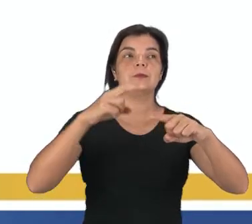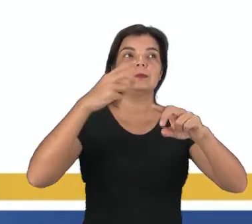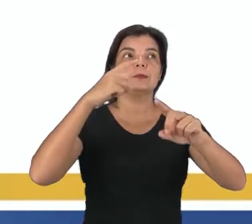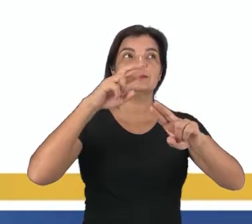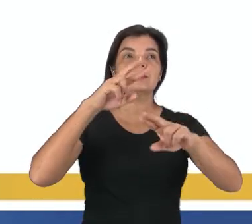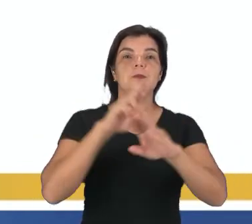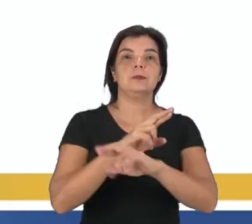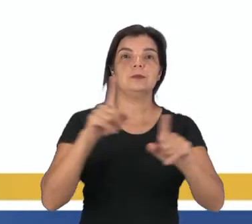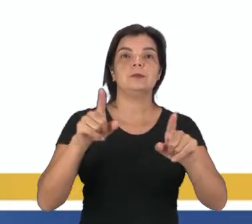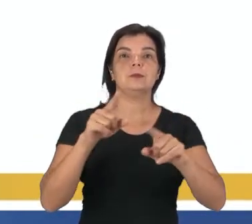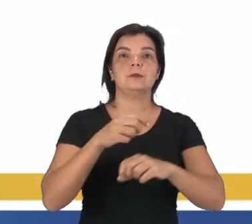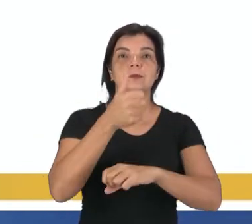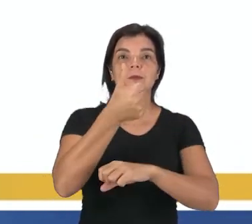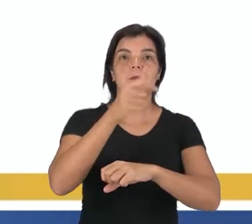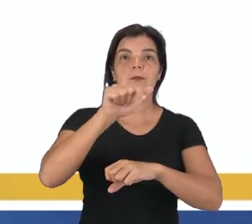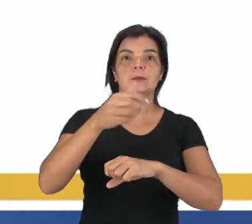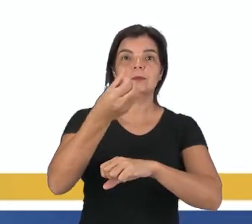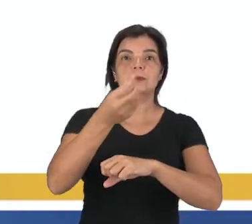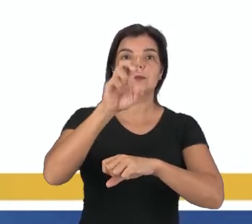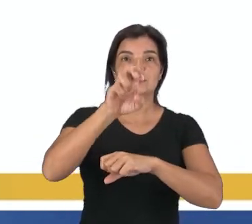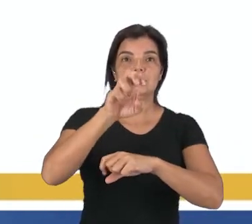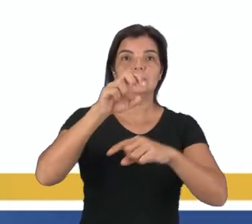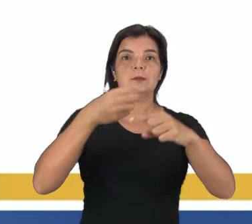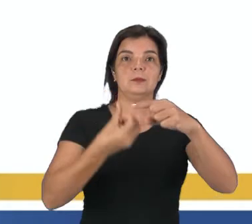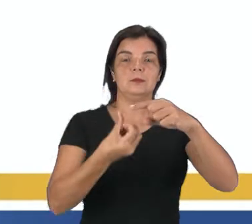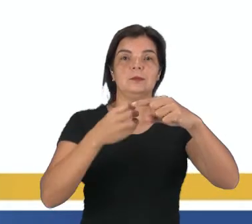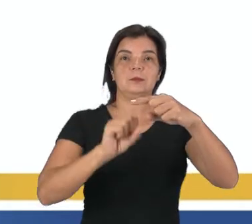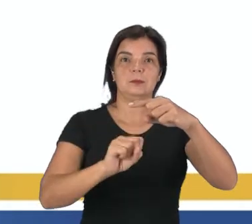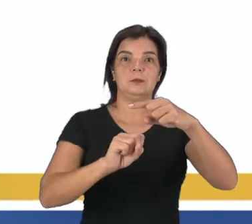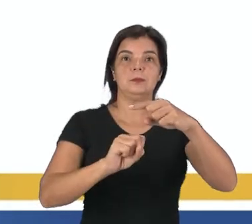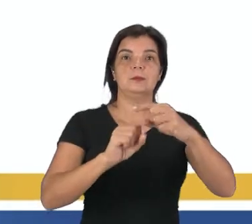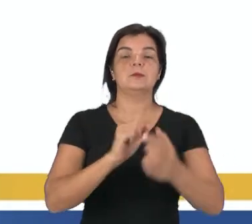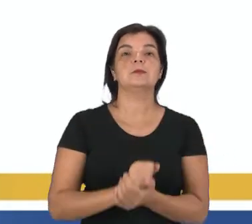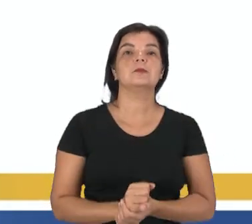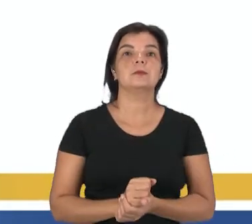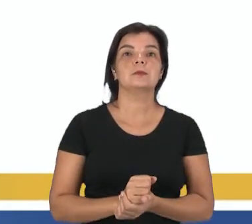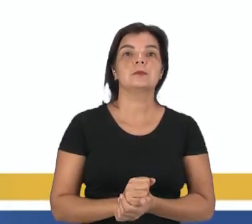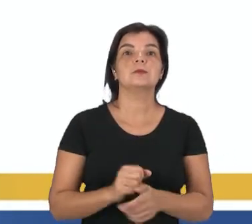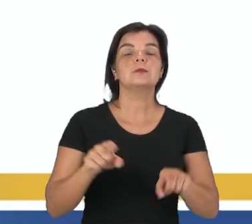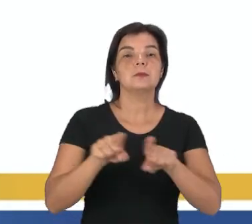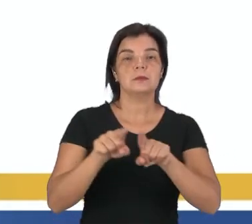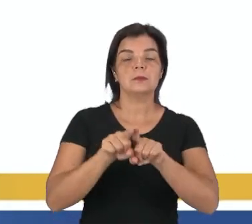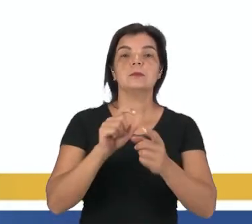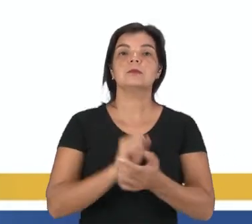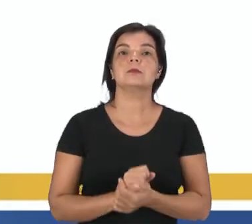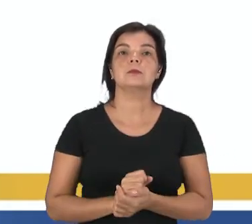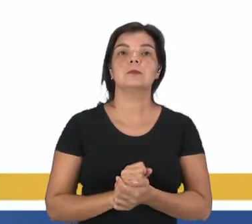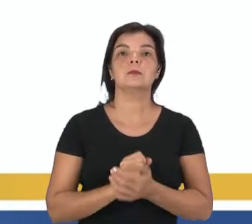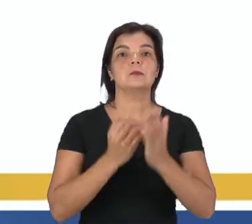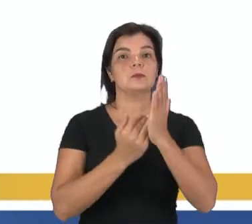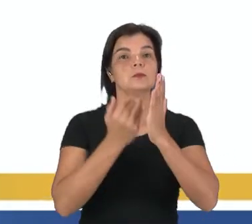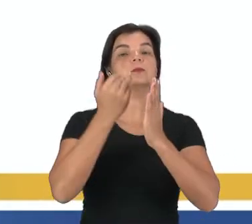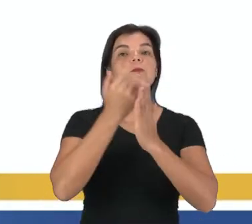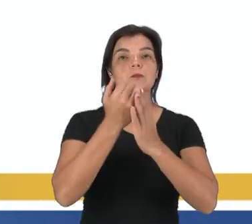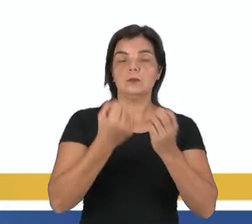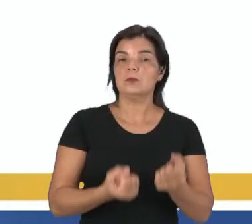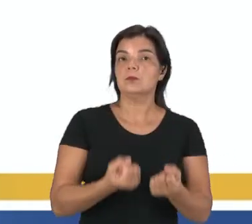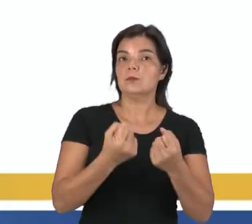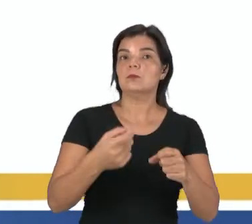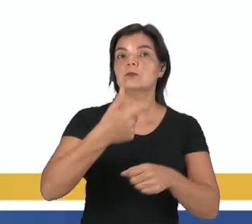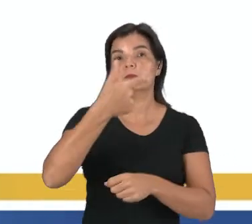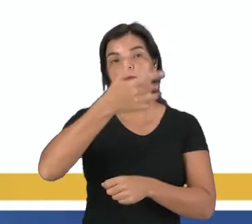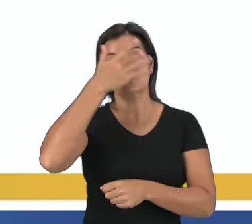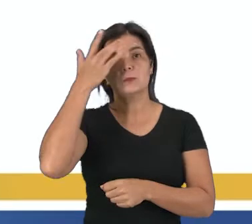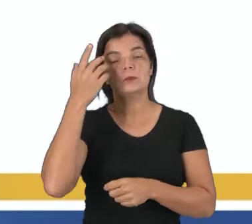que é o peso, é diferente de 1,65 dividido para 68, né, que é a altura e o peso da segunda